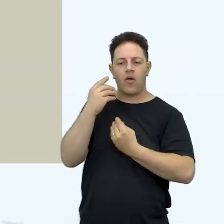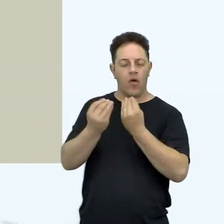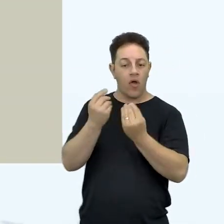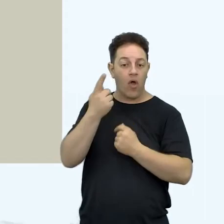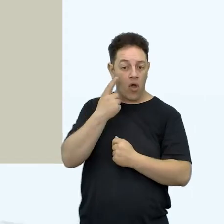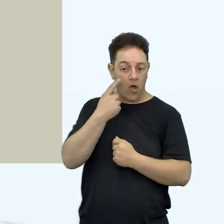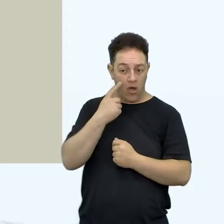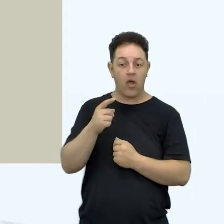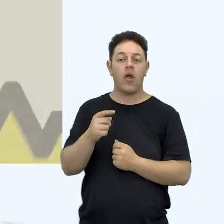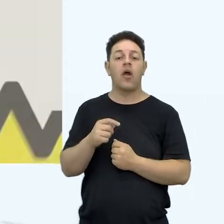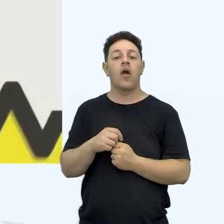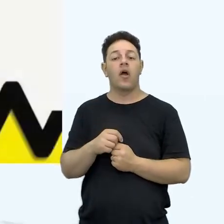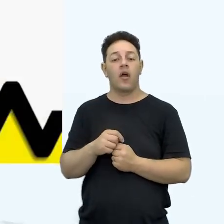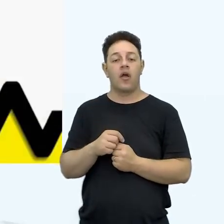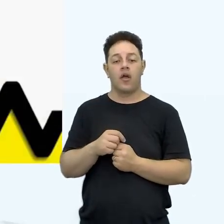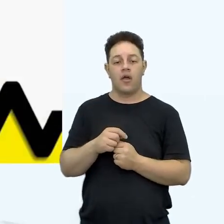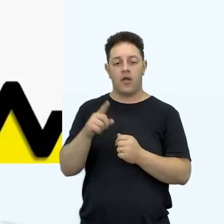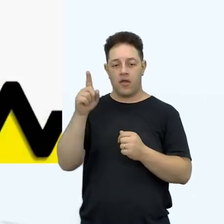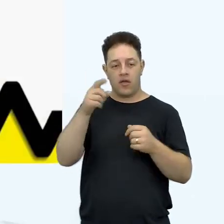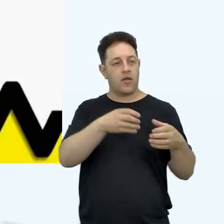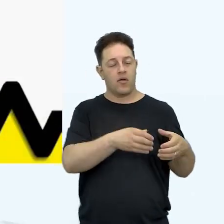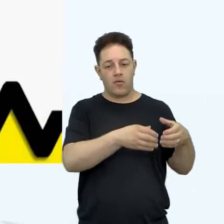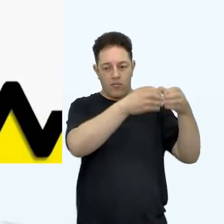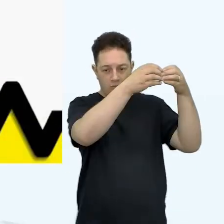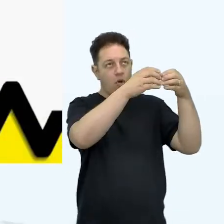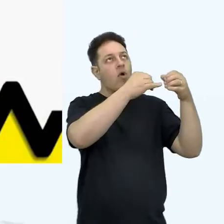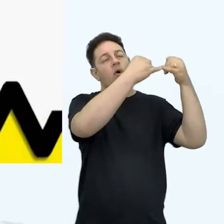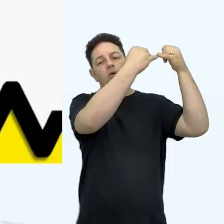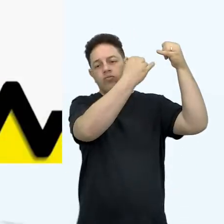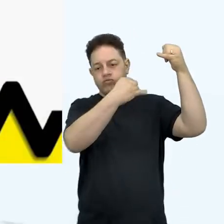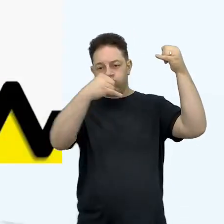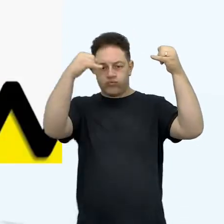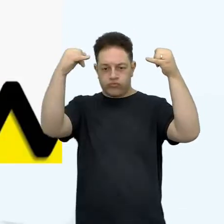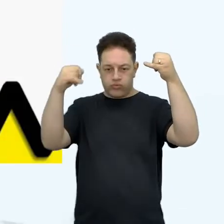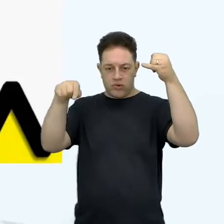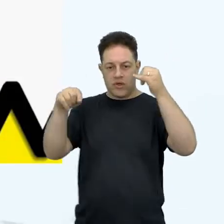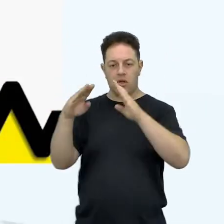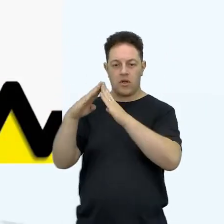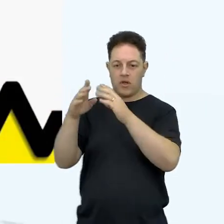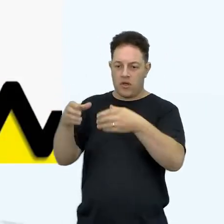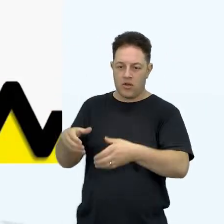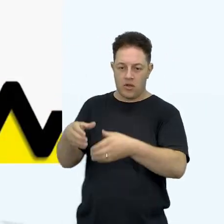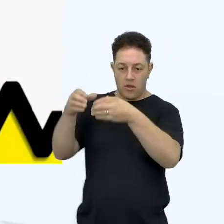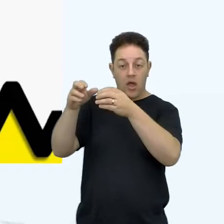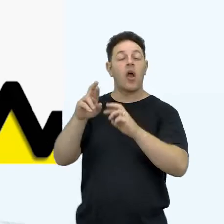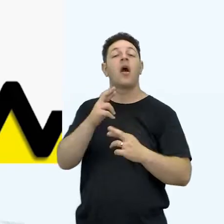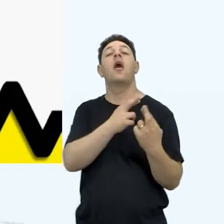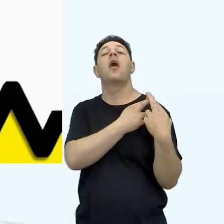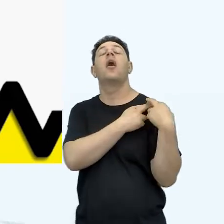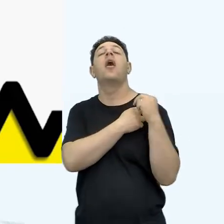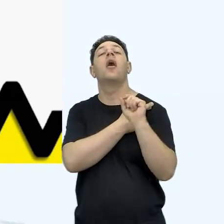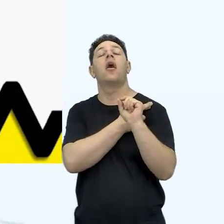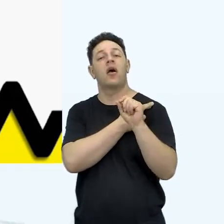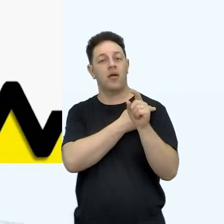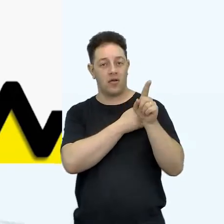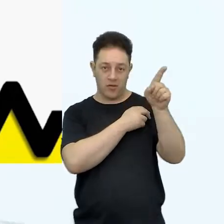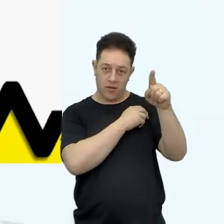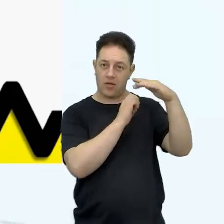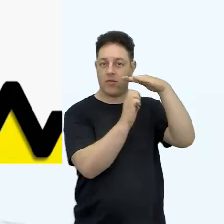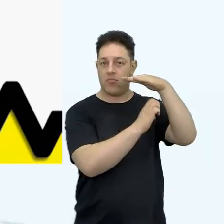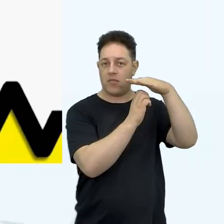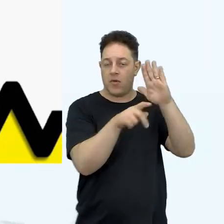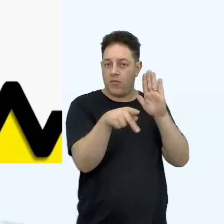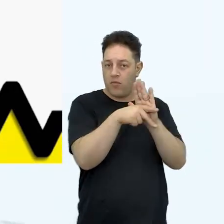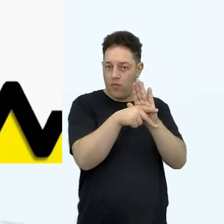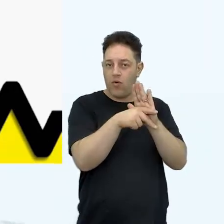o poste, esse cabo que alimenta entre o poste e o medidor, ele é uma responsabilidade da concessionária. Então quem vai